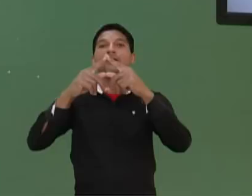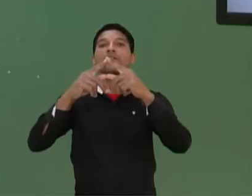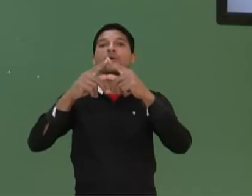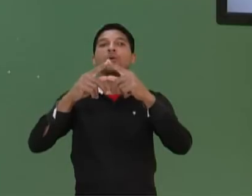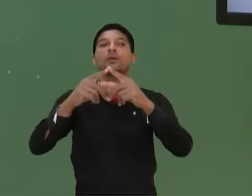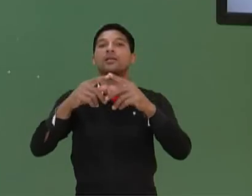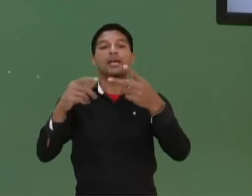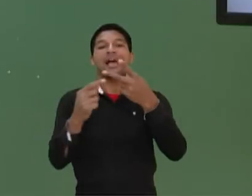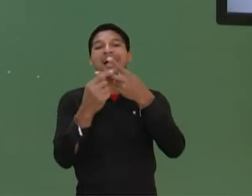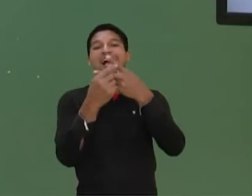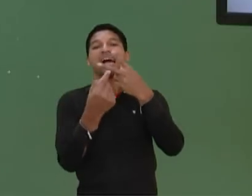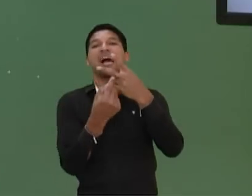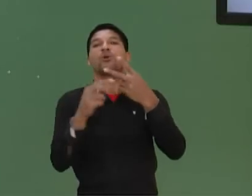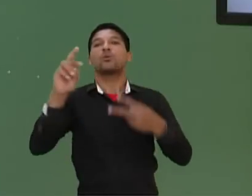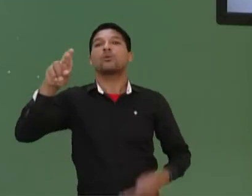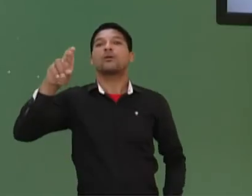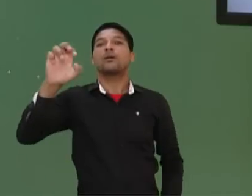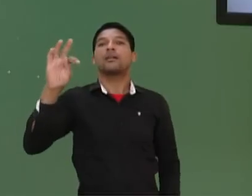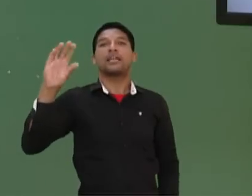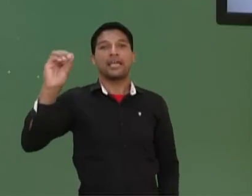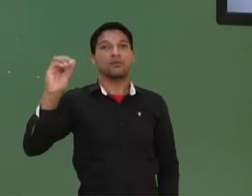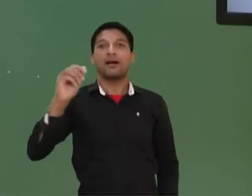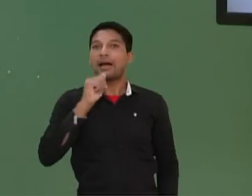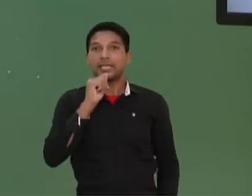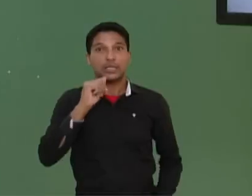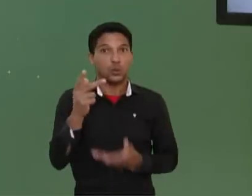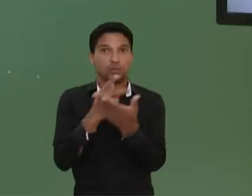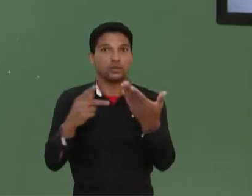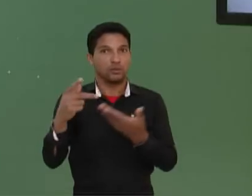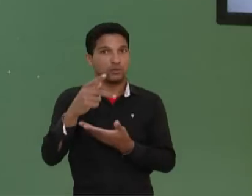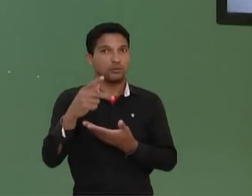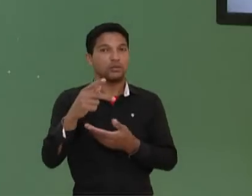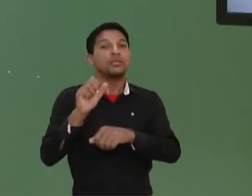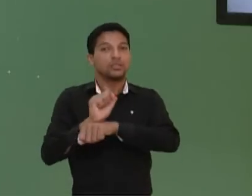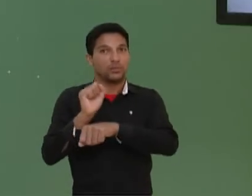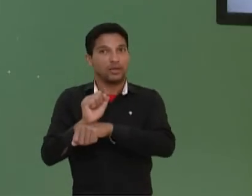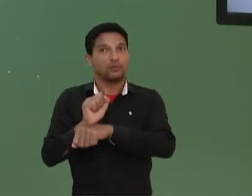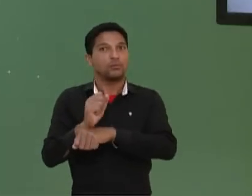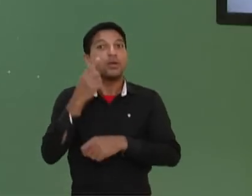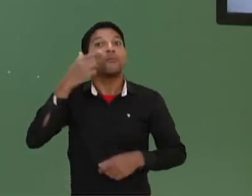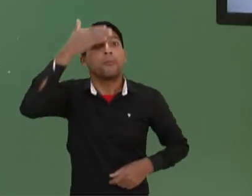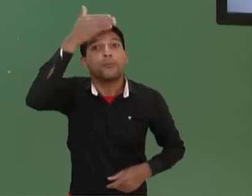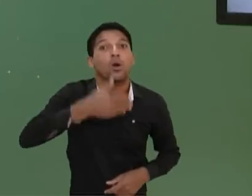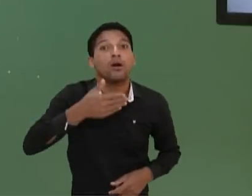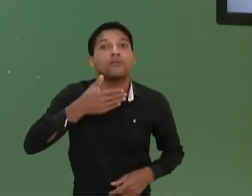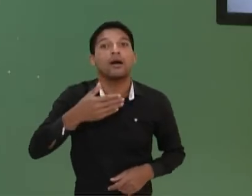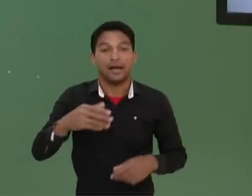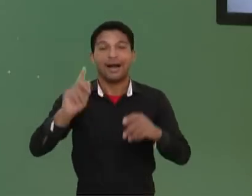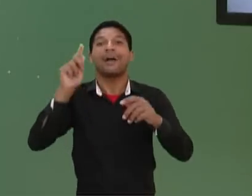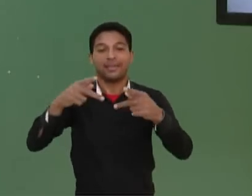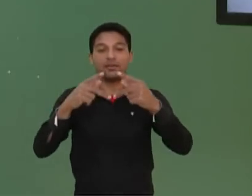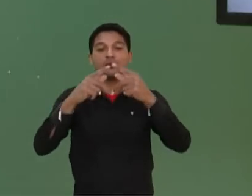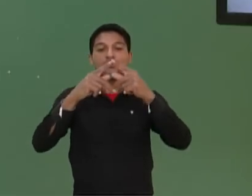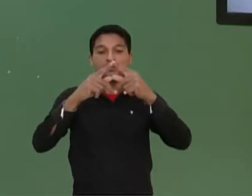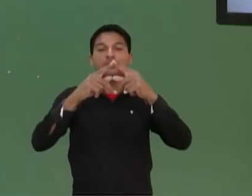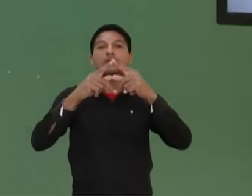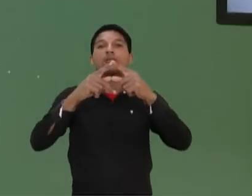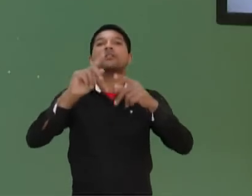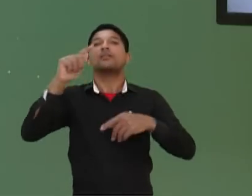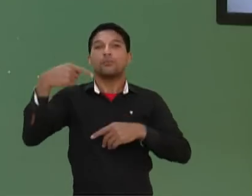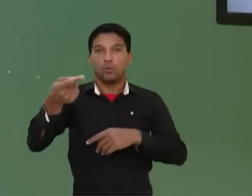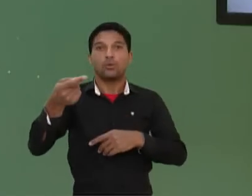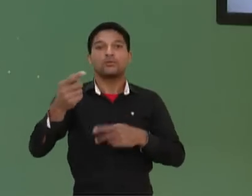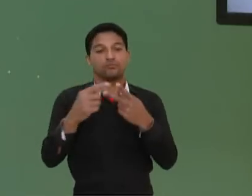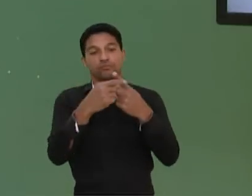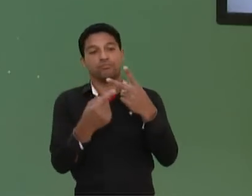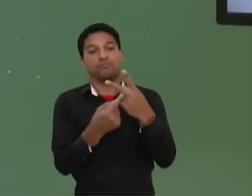sem garantir. Então primeiro eu garanto e depois eu desenho o ângulo reto. Tá bom? Então o que eu vou fazer? O que eu sei?